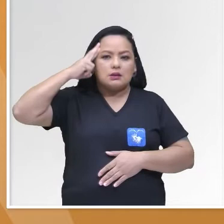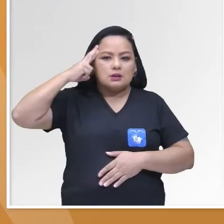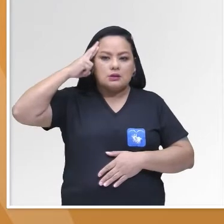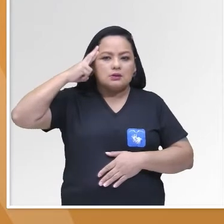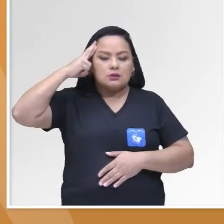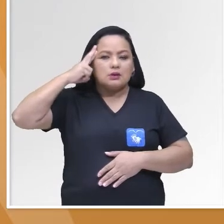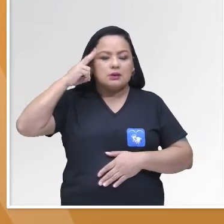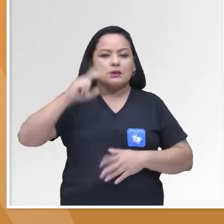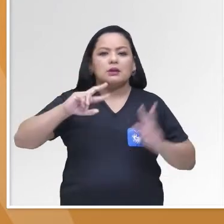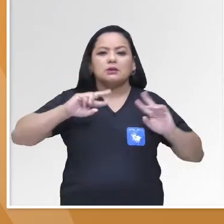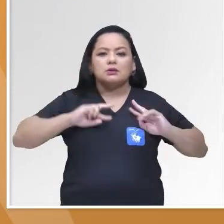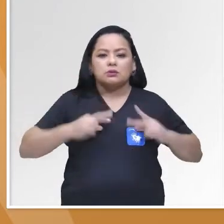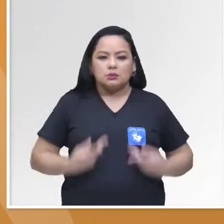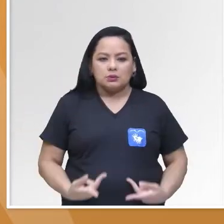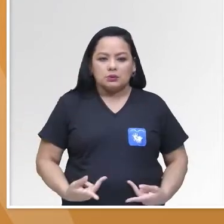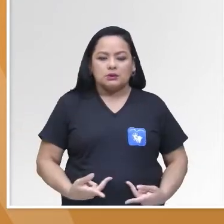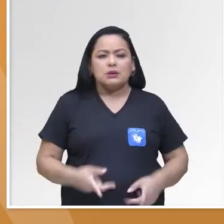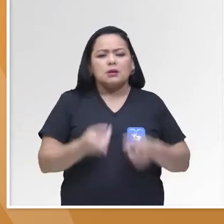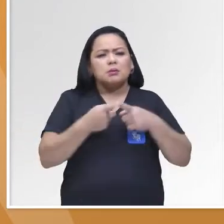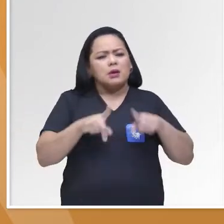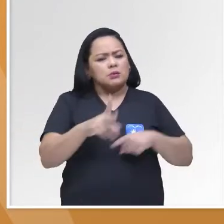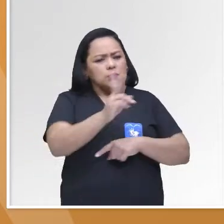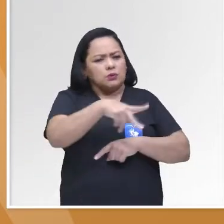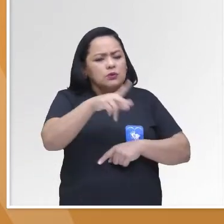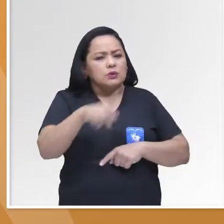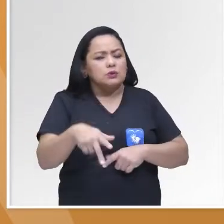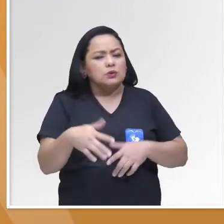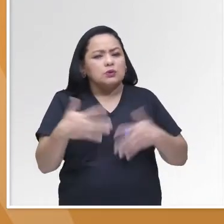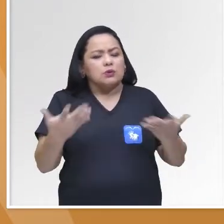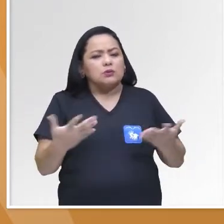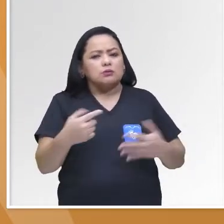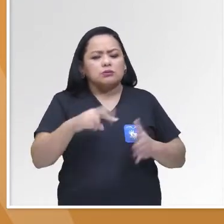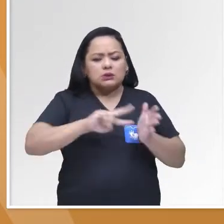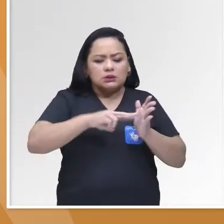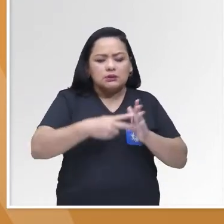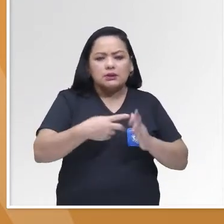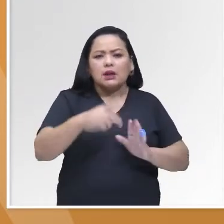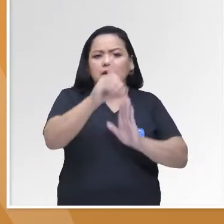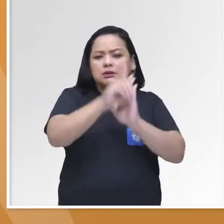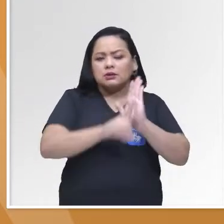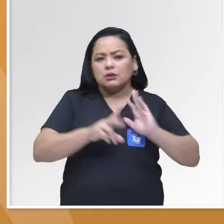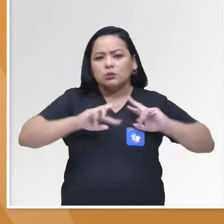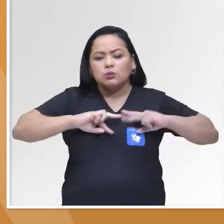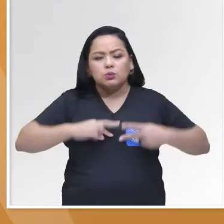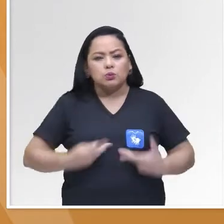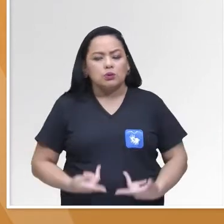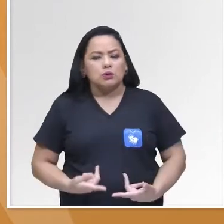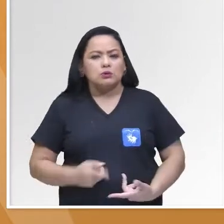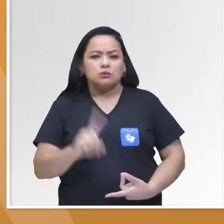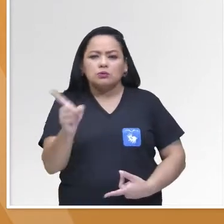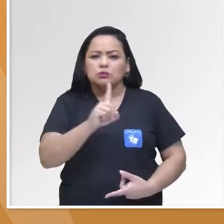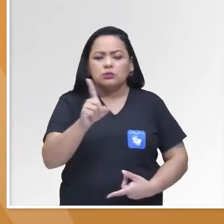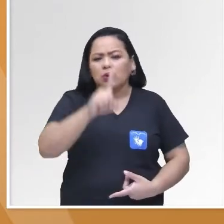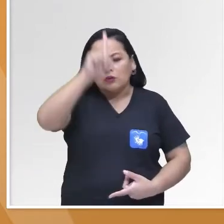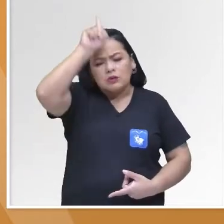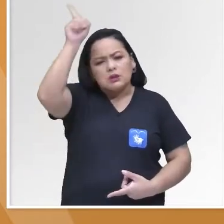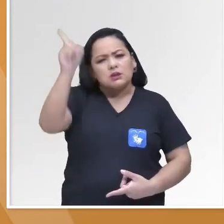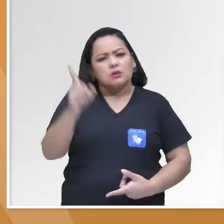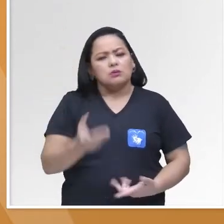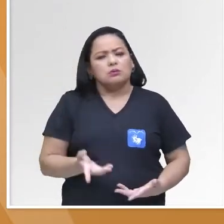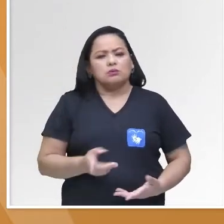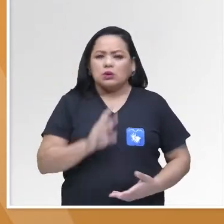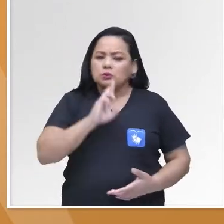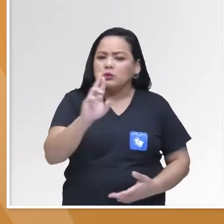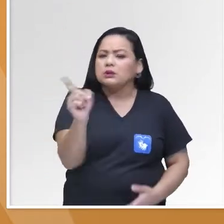seres humanos. Mas, professor, então quer dizer que os direitos humanos não é uma invenção?